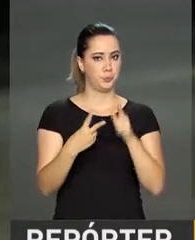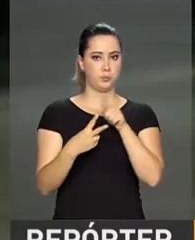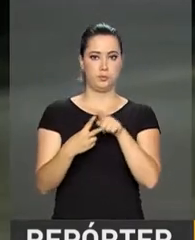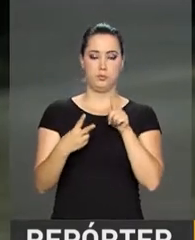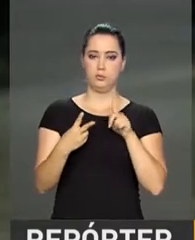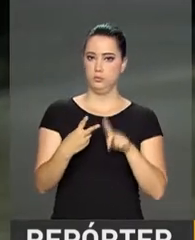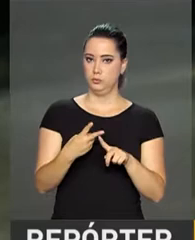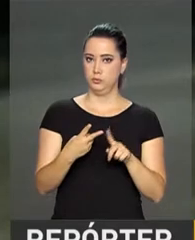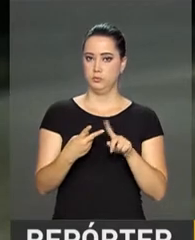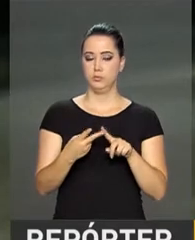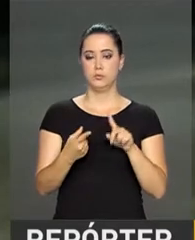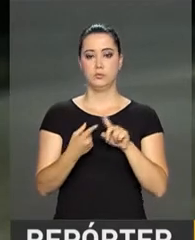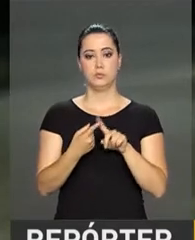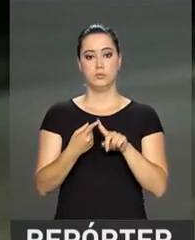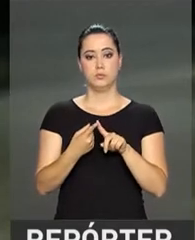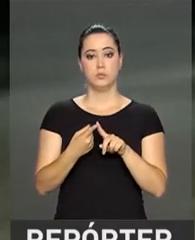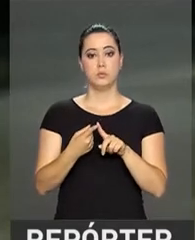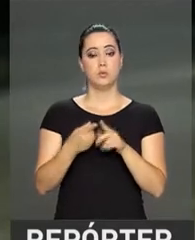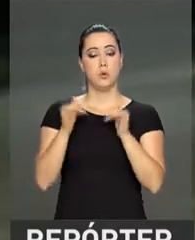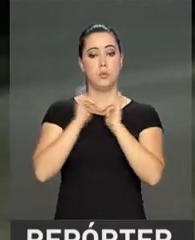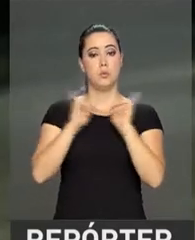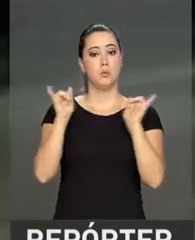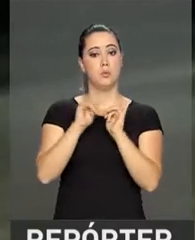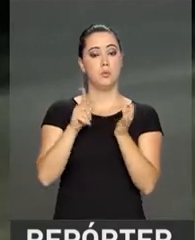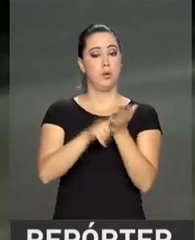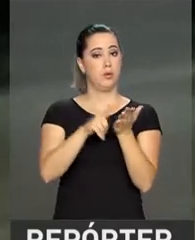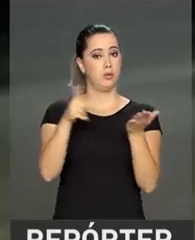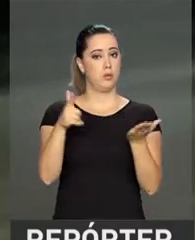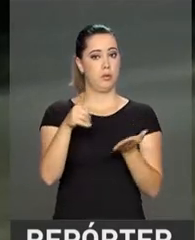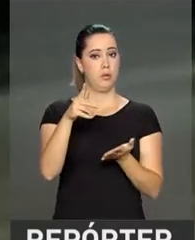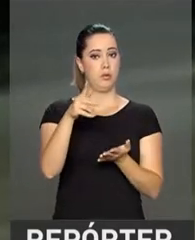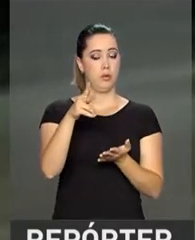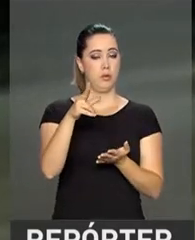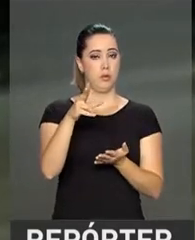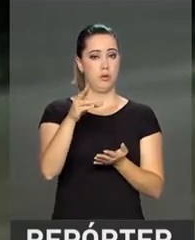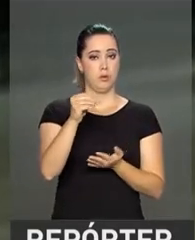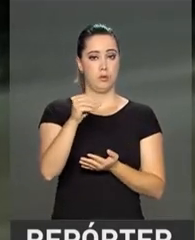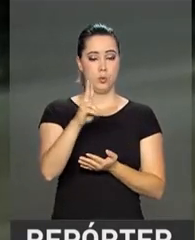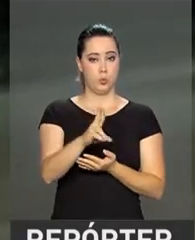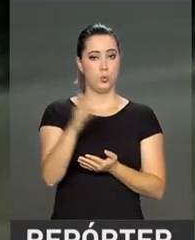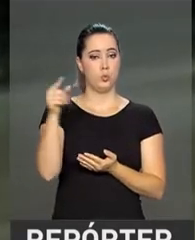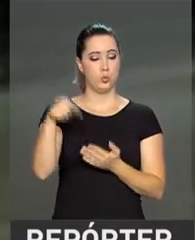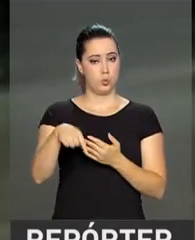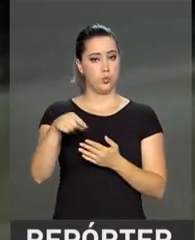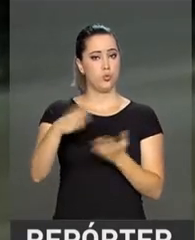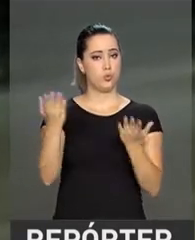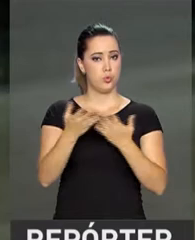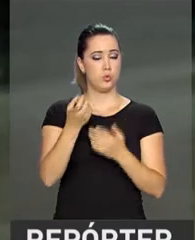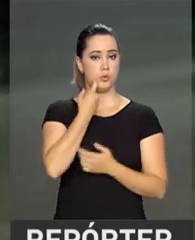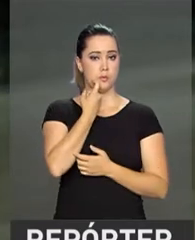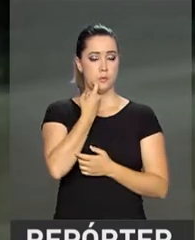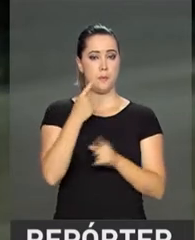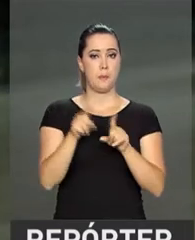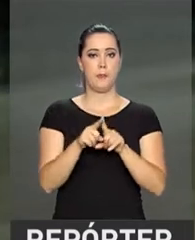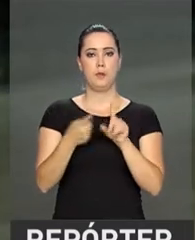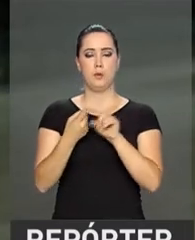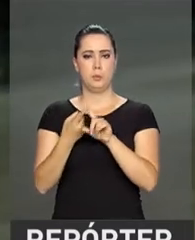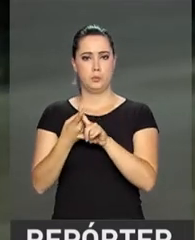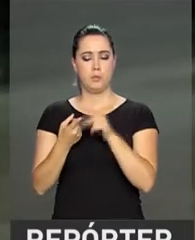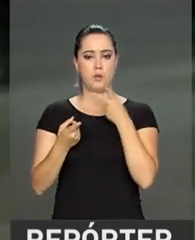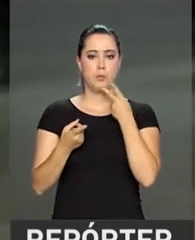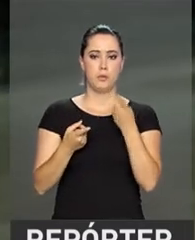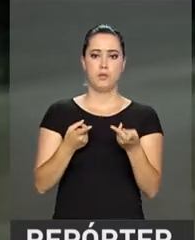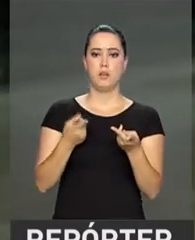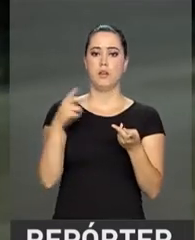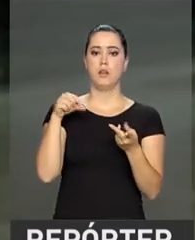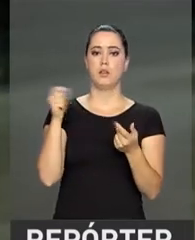medidas provisórias que foram publicadas em edição extra do Diário Oficial da União desta sexta-feira. Uma diz respeito